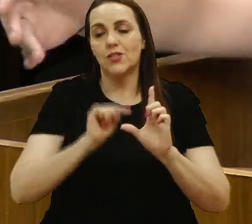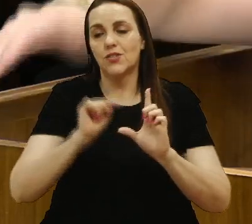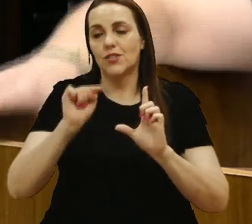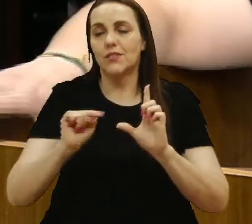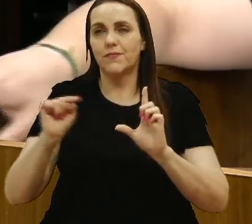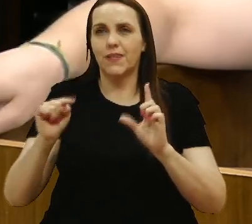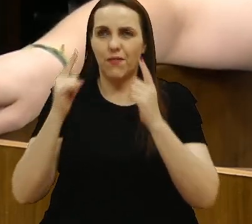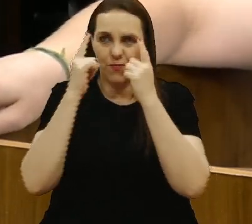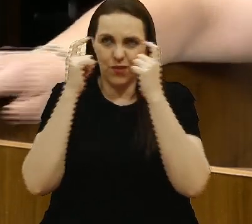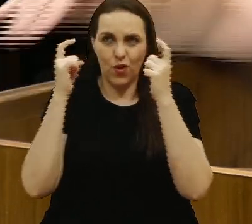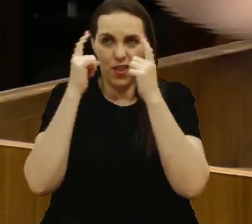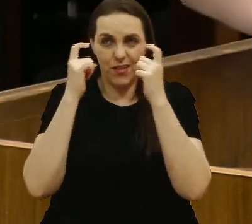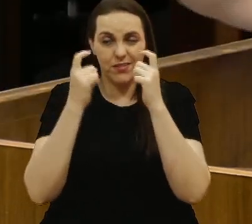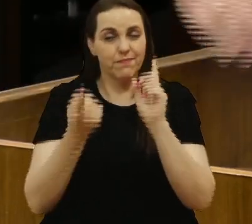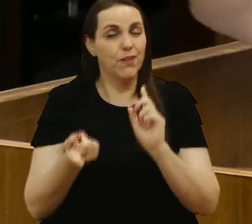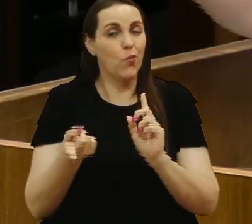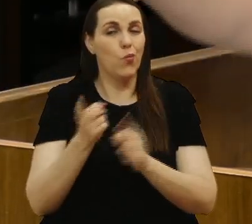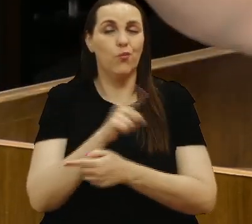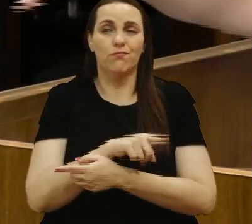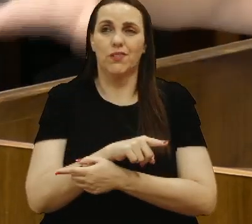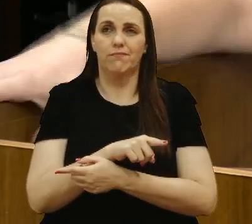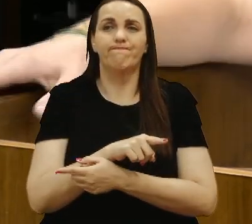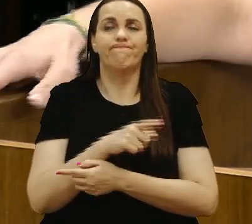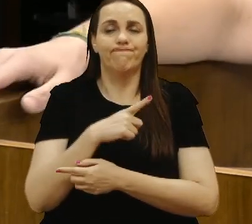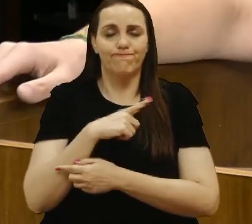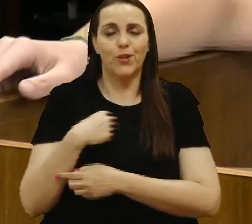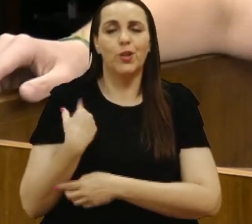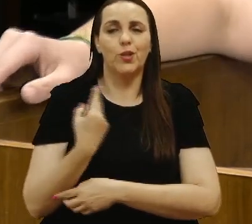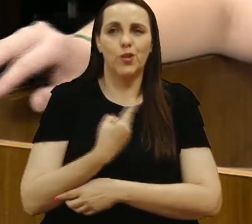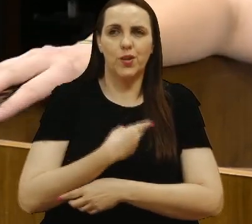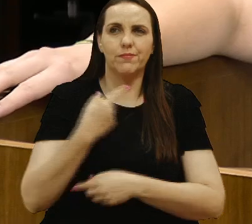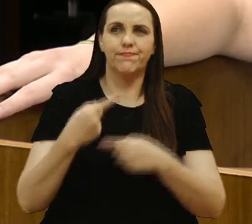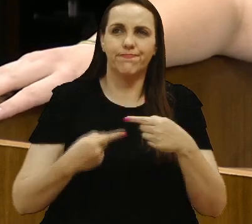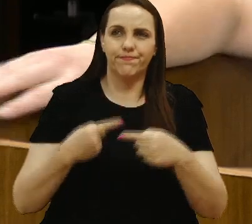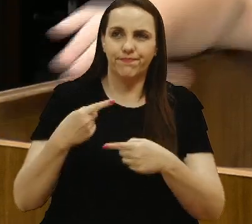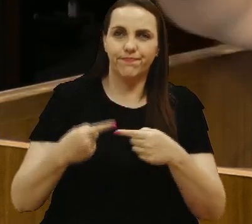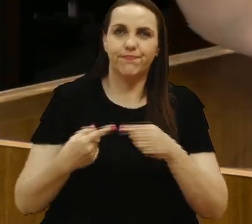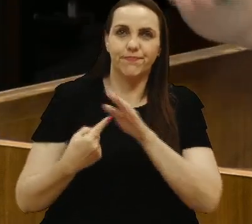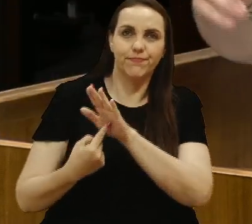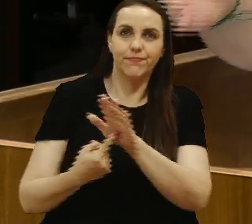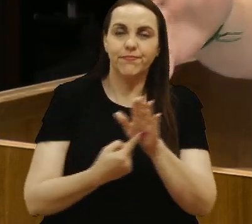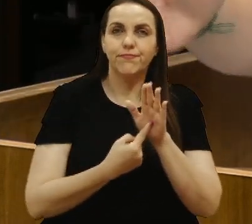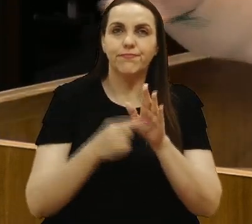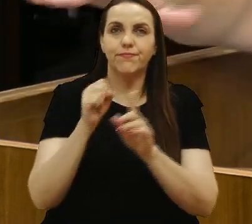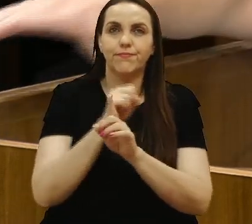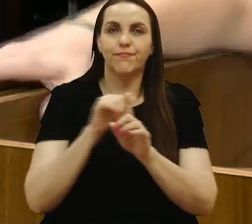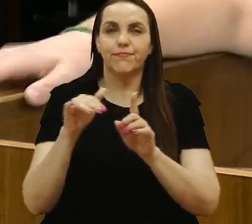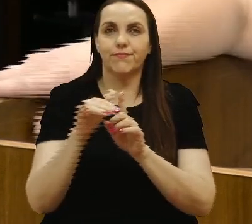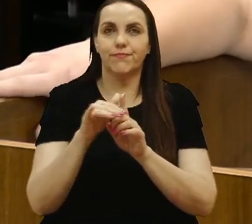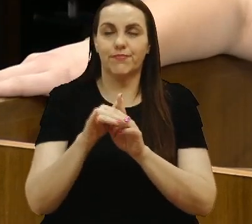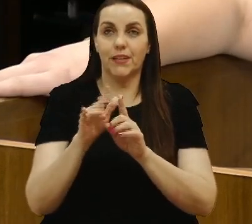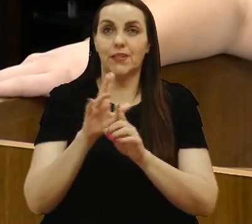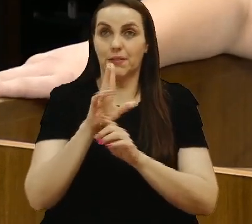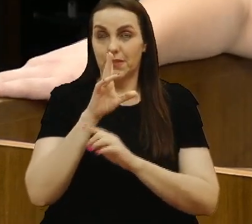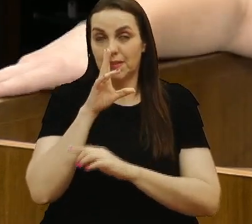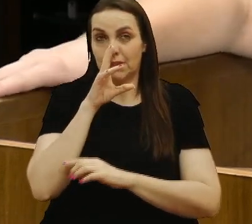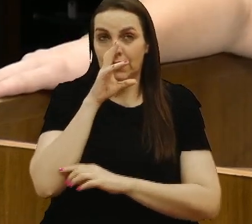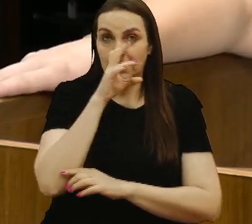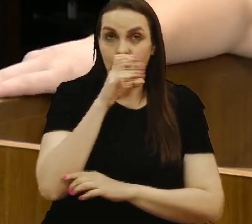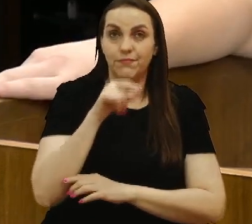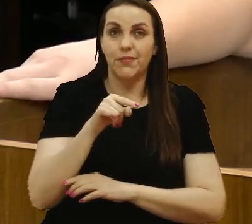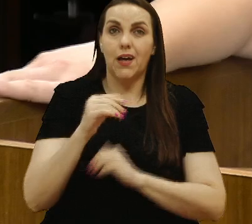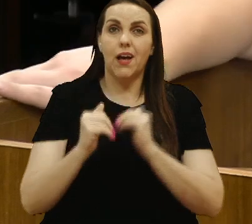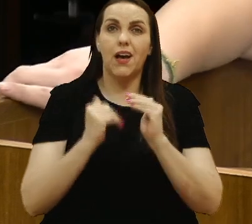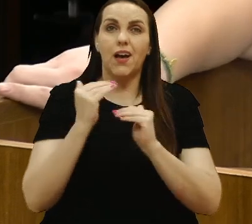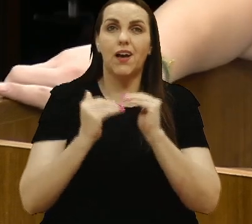gente se coloca, né, para esse debate, quanto mais a gente traz isso à luz para a sociedade, se cria uma resistência, né, uma reação aos